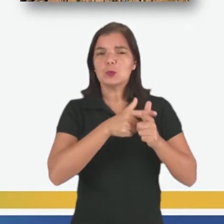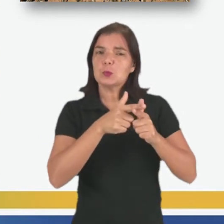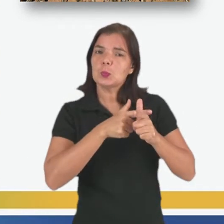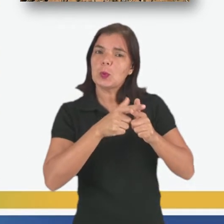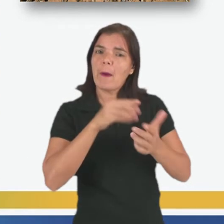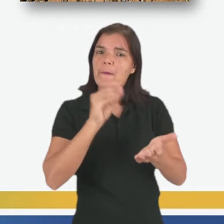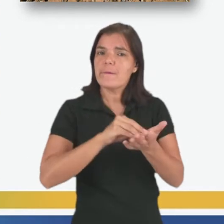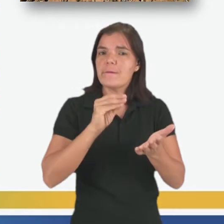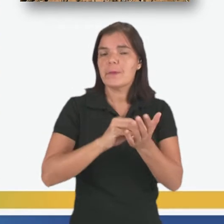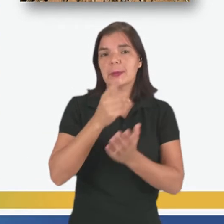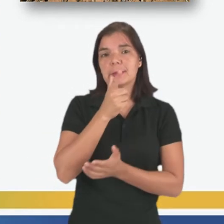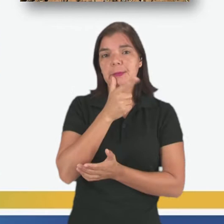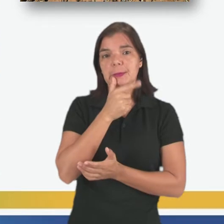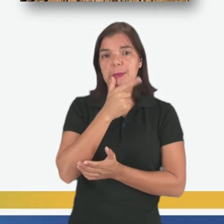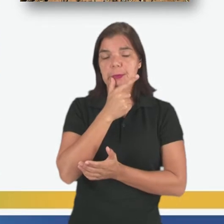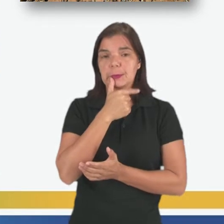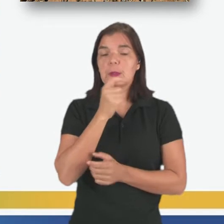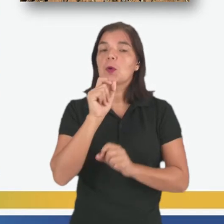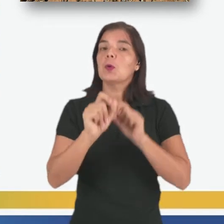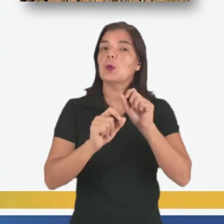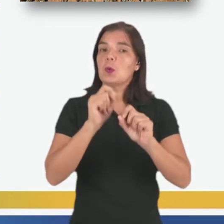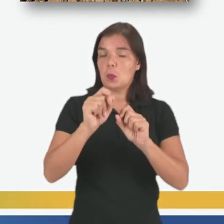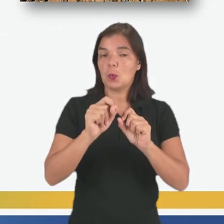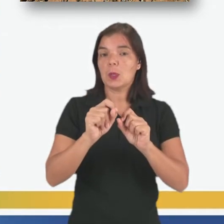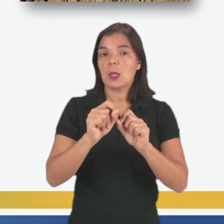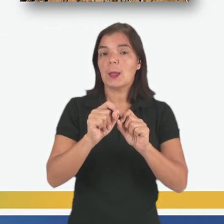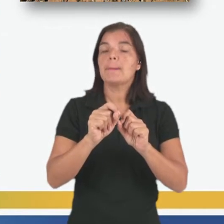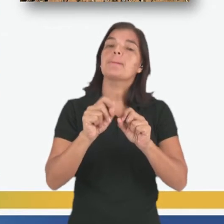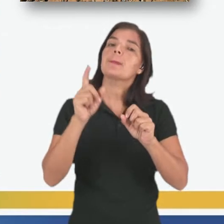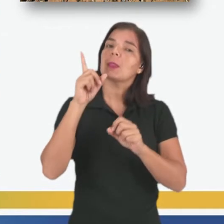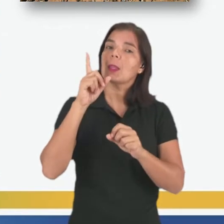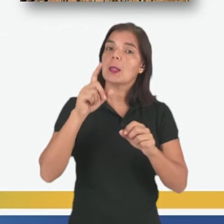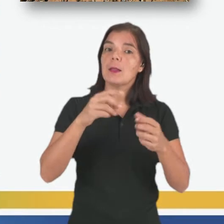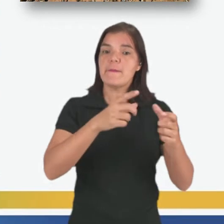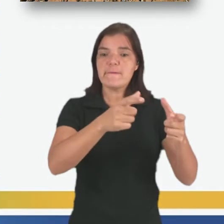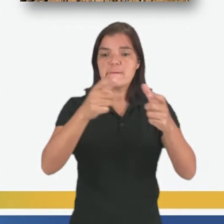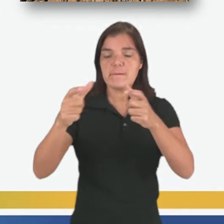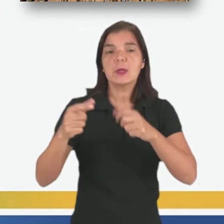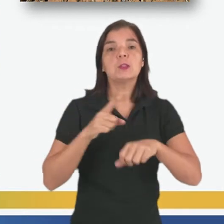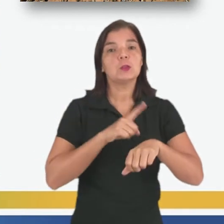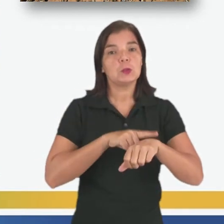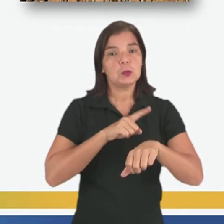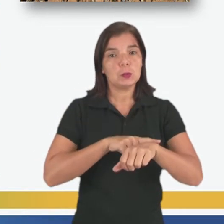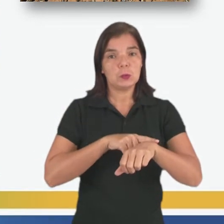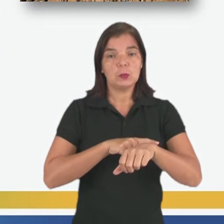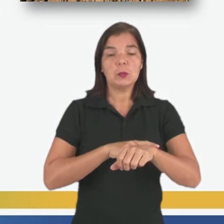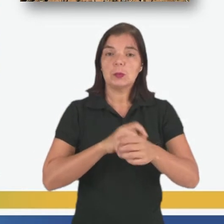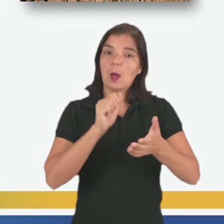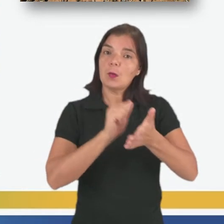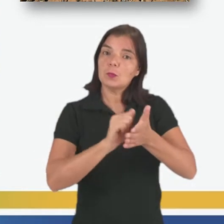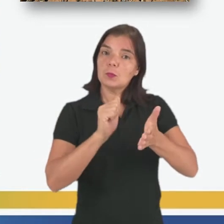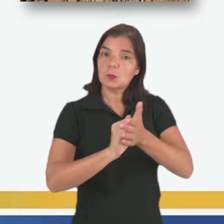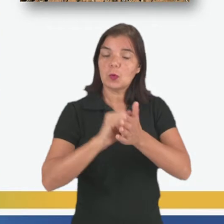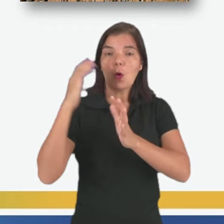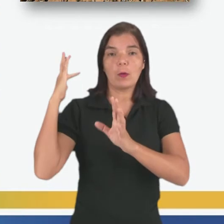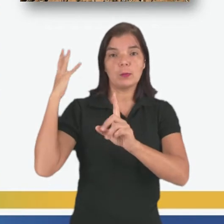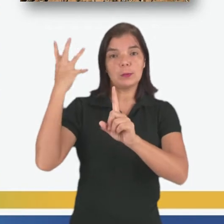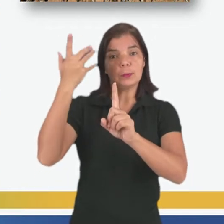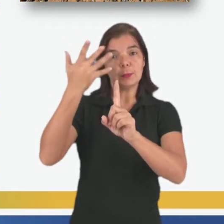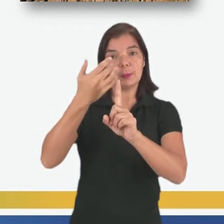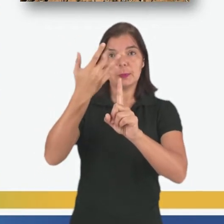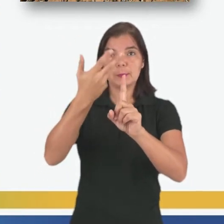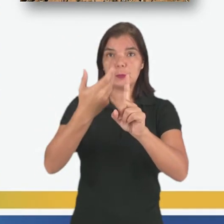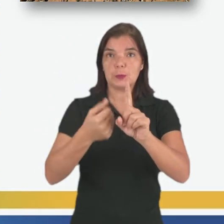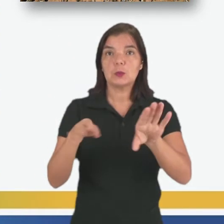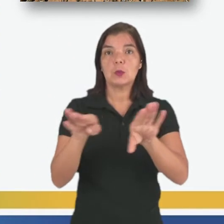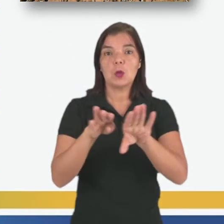falta de água acentuaram um quadro que, em diversos momentos da biografia do